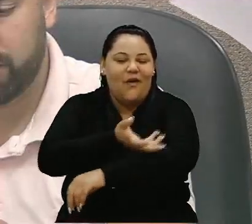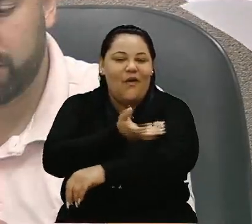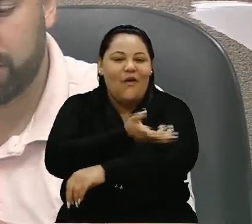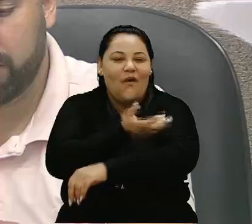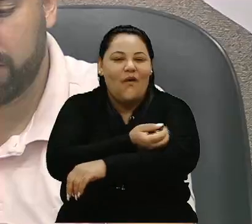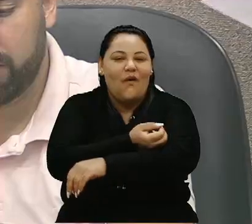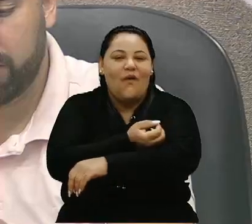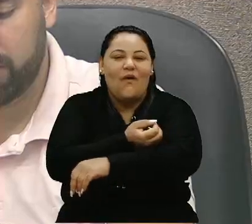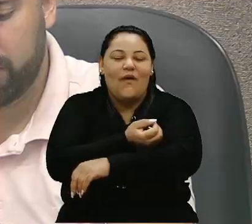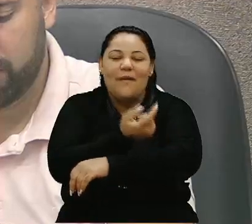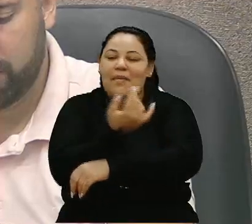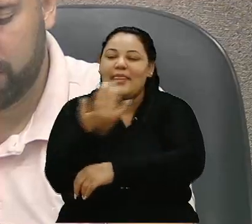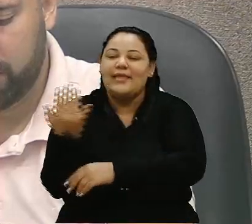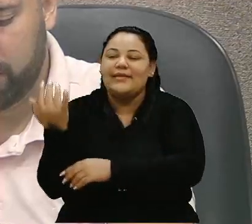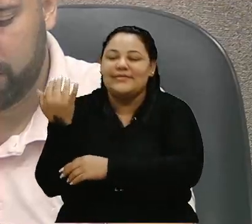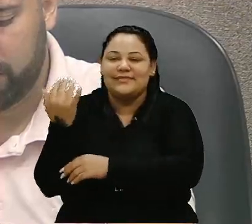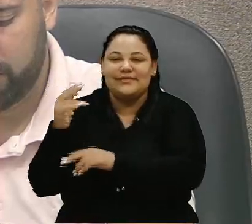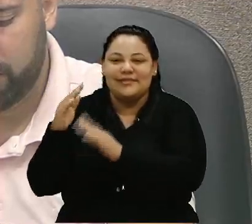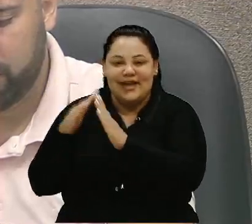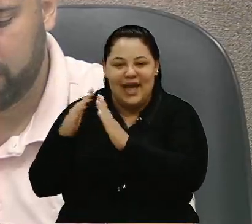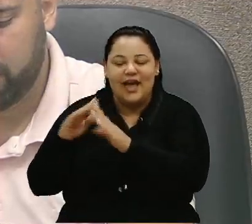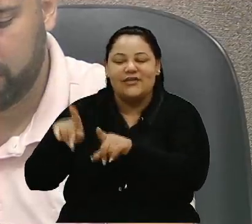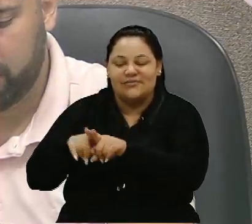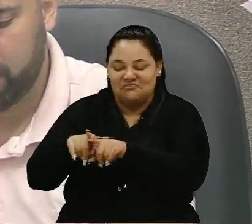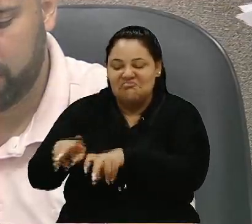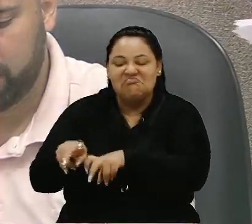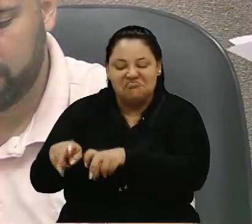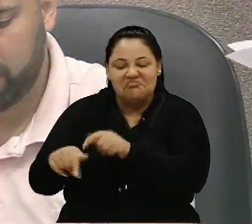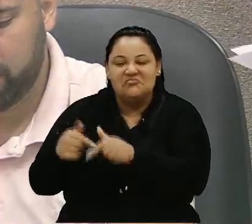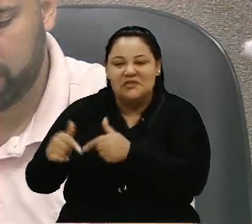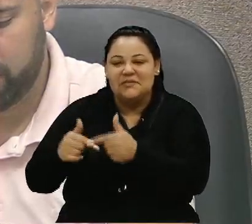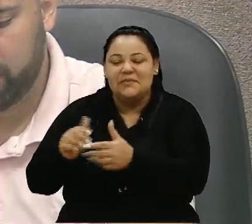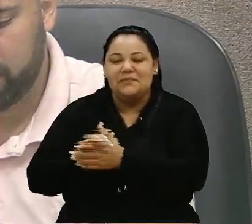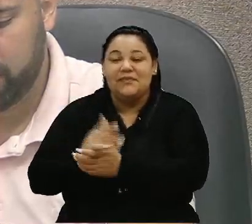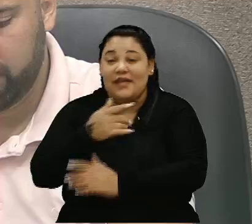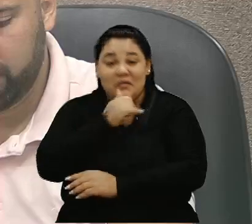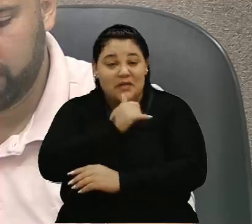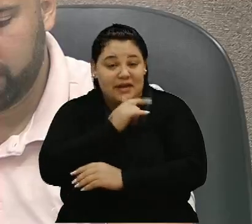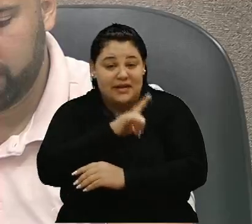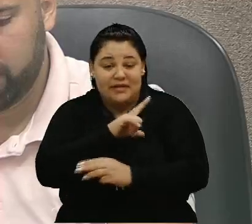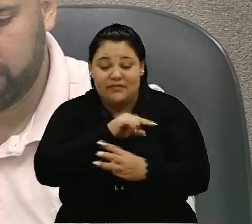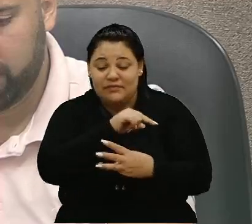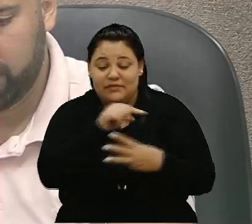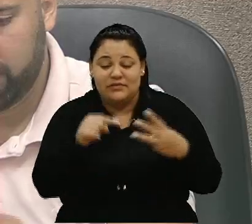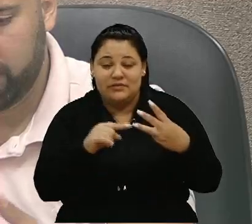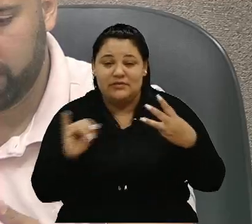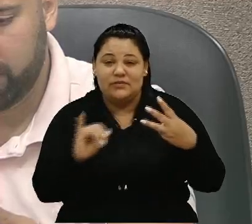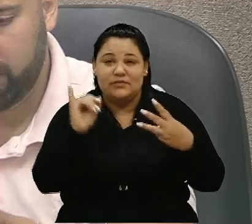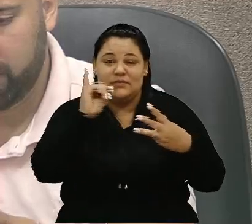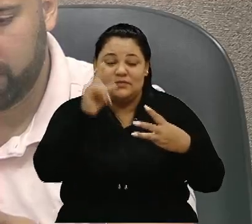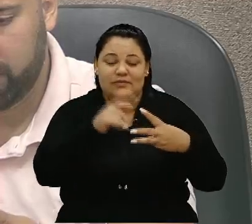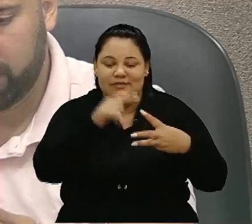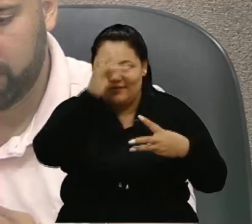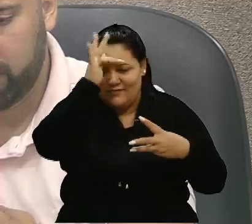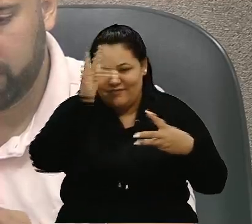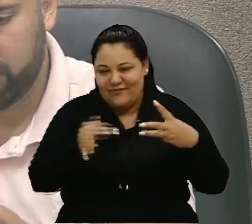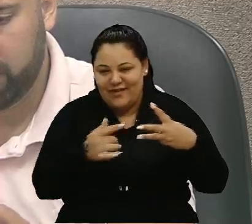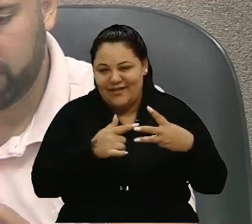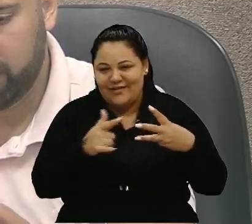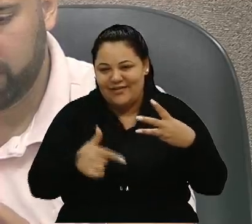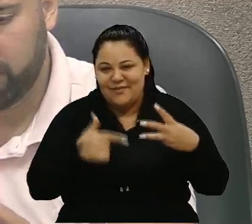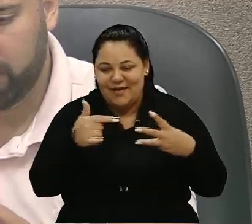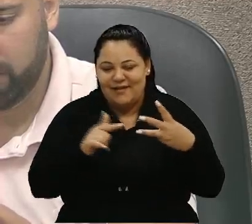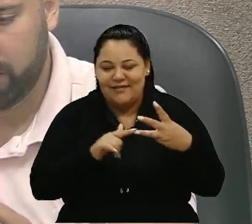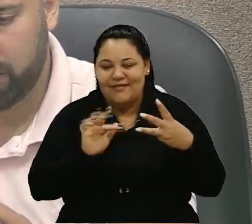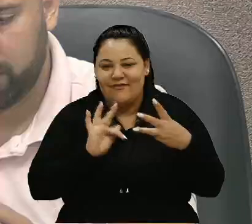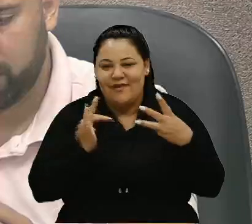outras pessoas. Líbera Carlina Vizentim Toigo teve a vida pautada por 3 pilares: fé, trabalho e